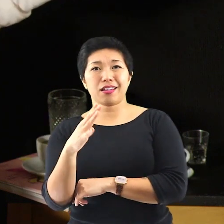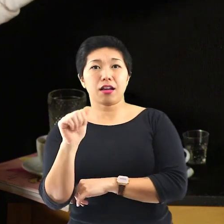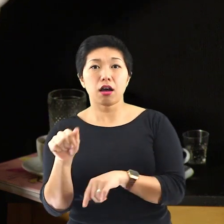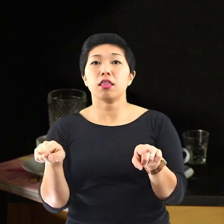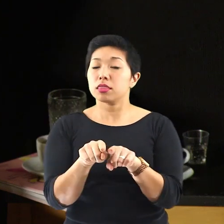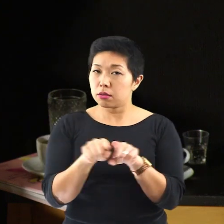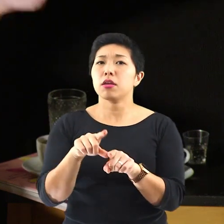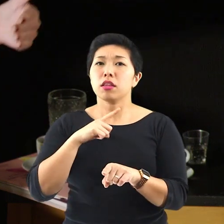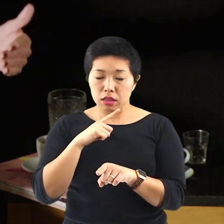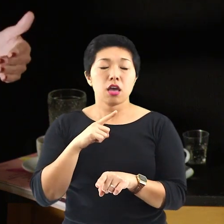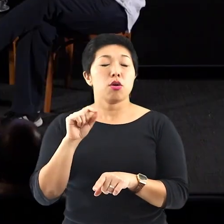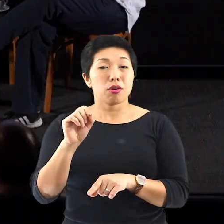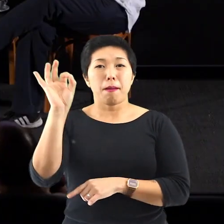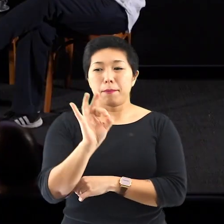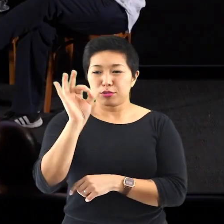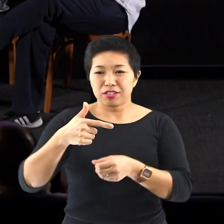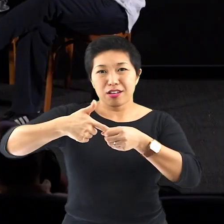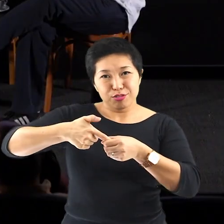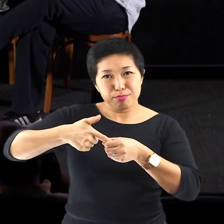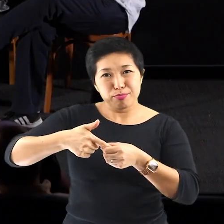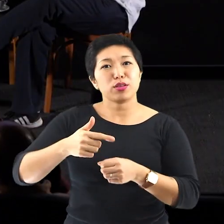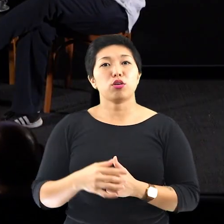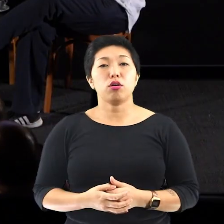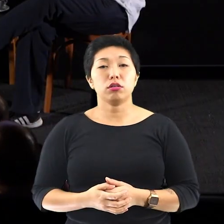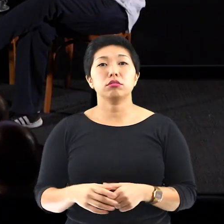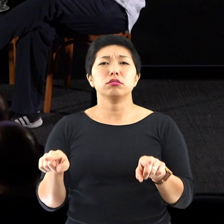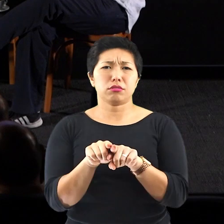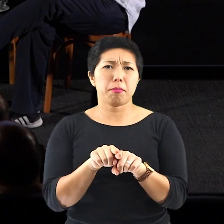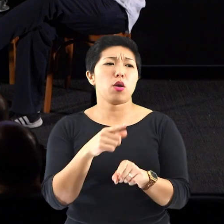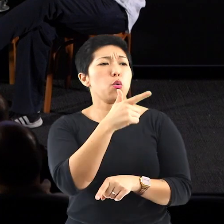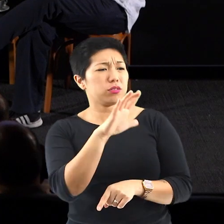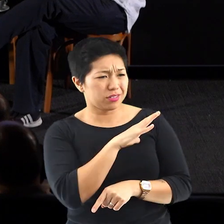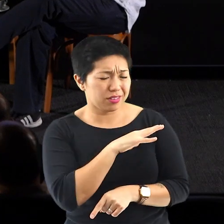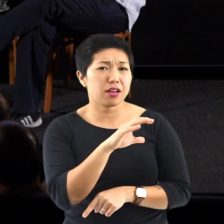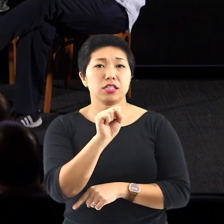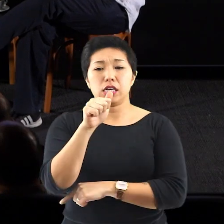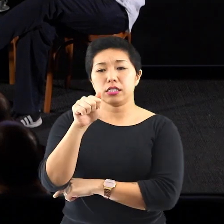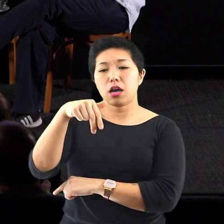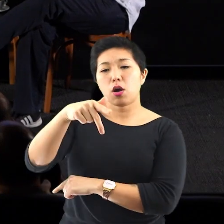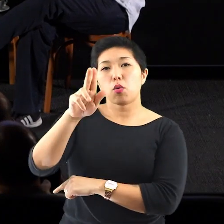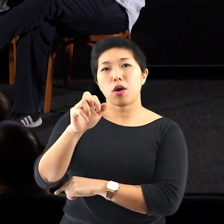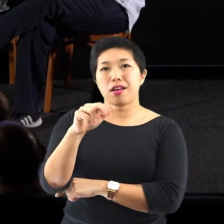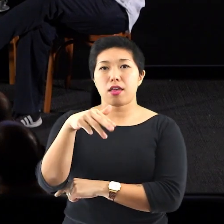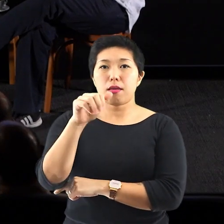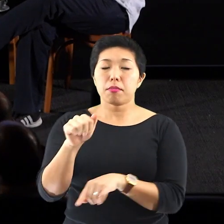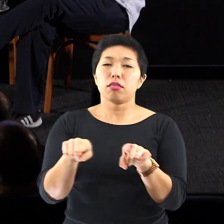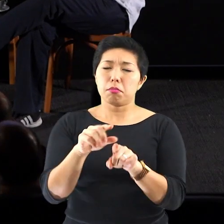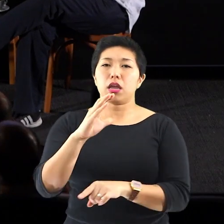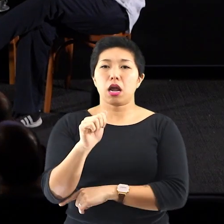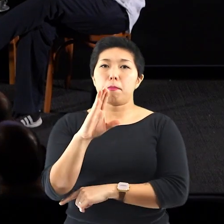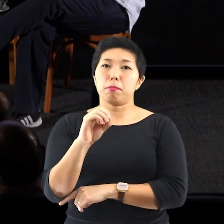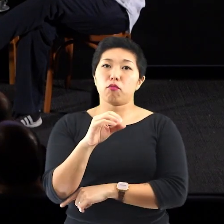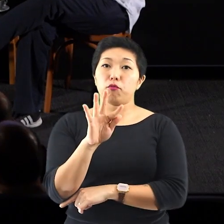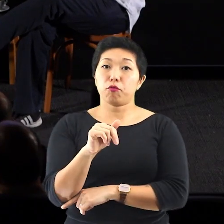o benefício do royalty do petróleo, então várias outras, acho que Cabo Frio, Saquarema também estão criando suas moedas,